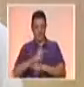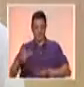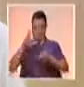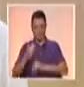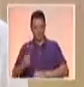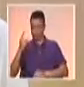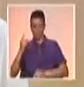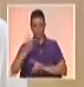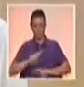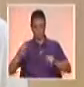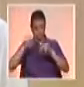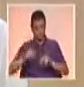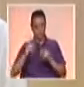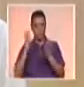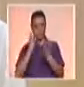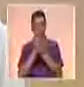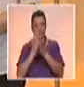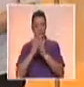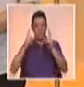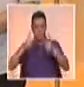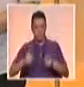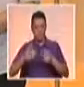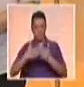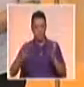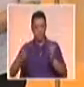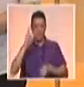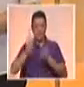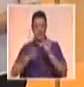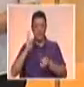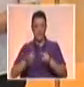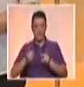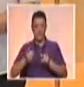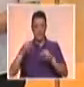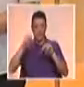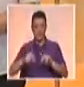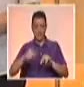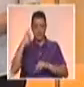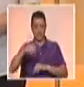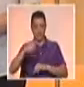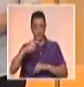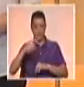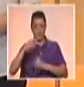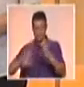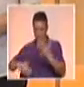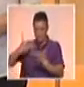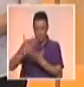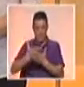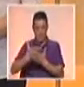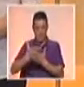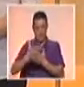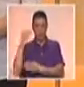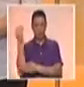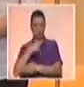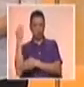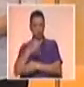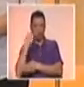sim. Uhum. E esta Academia nasceu para quê? Conte-nos já agora. Esta Academia nasceu para proporcionar aos jovens